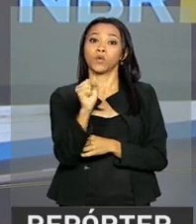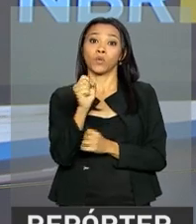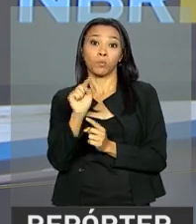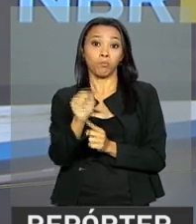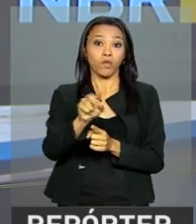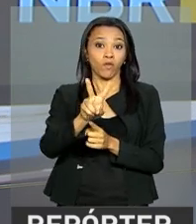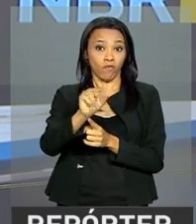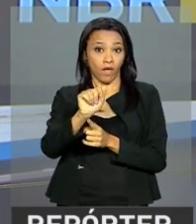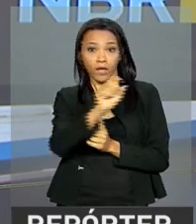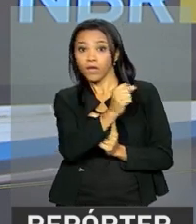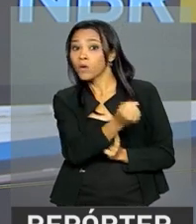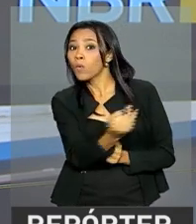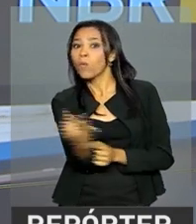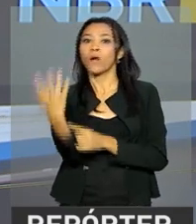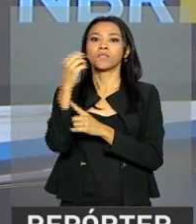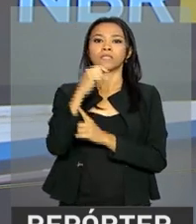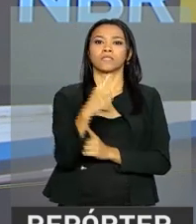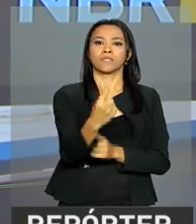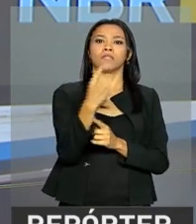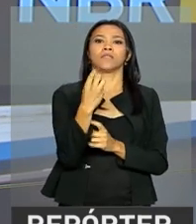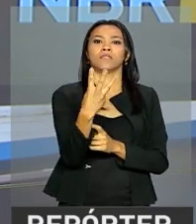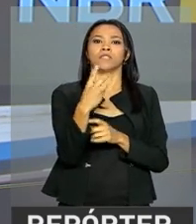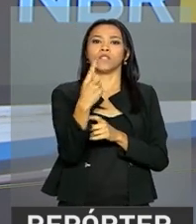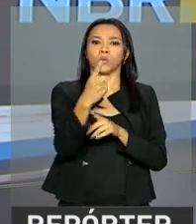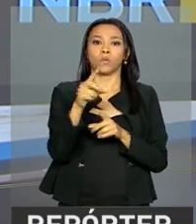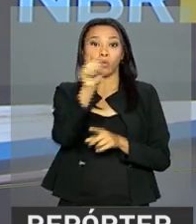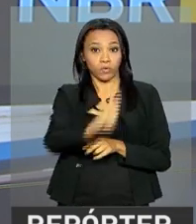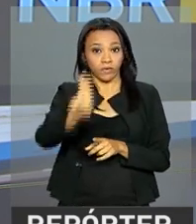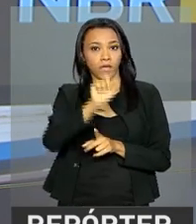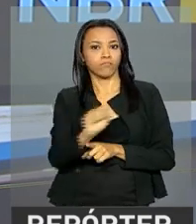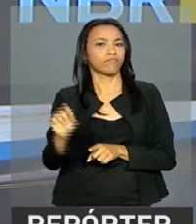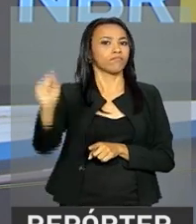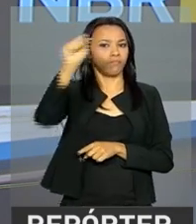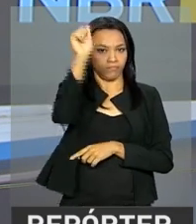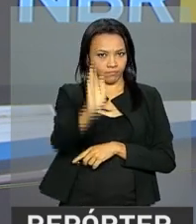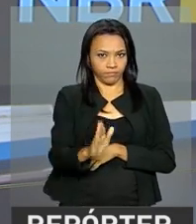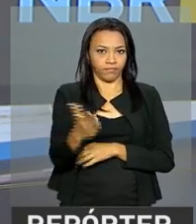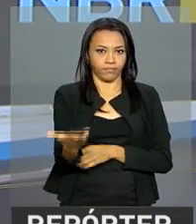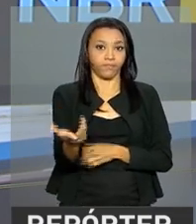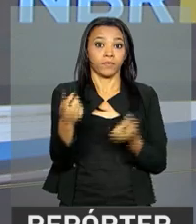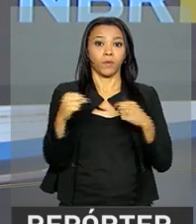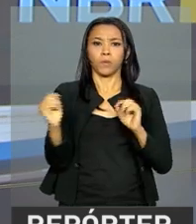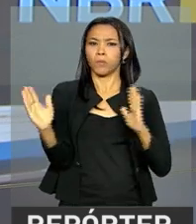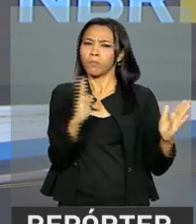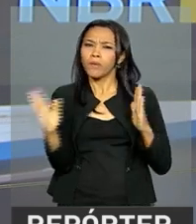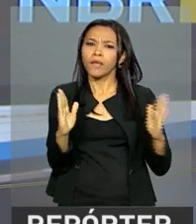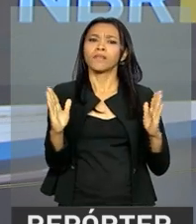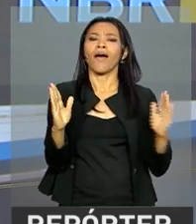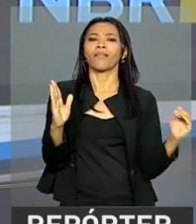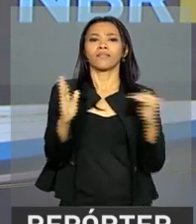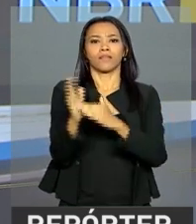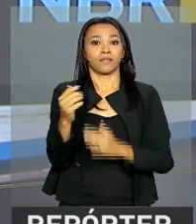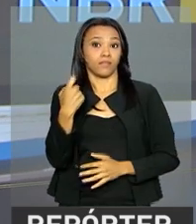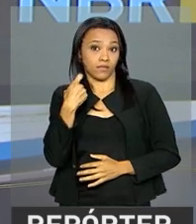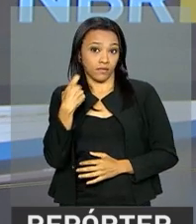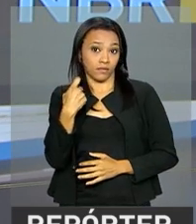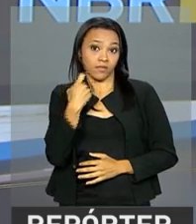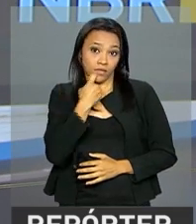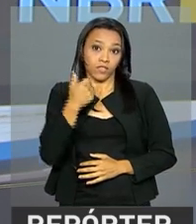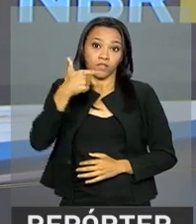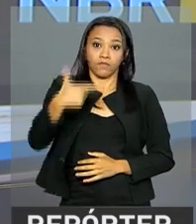131 instituições públicas de educação superior de todo o Brasil o prazo vai até sexta-feira dia